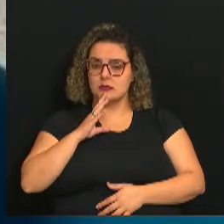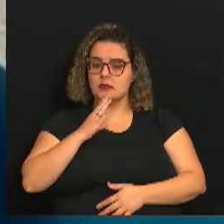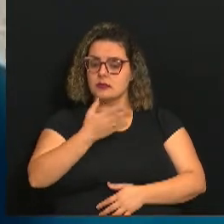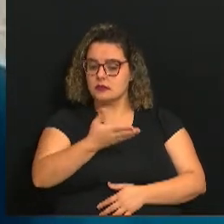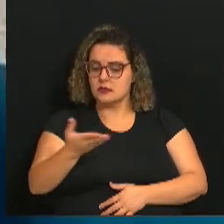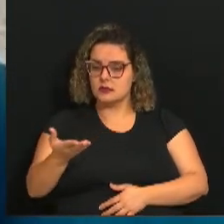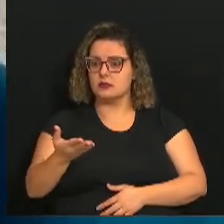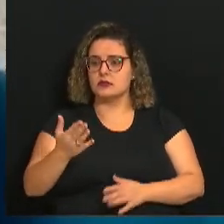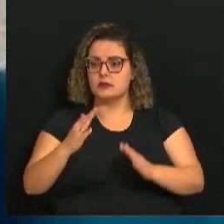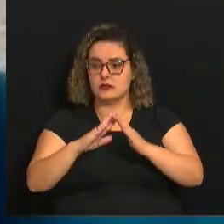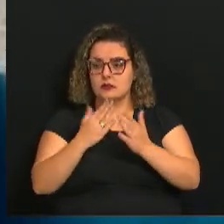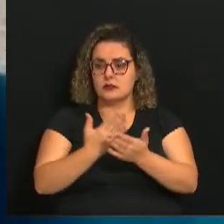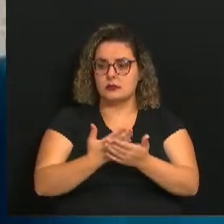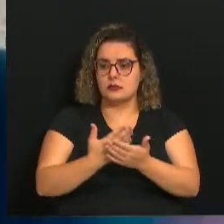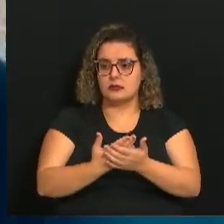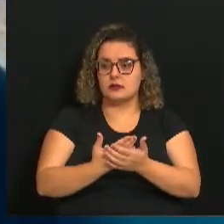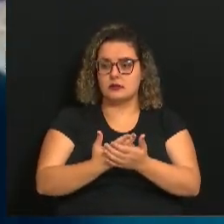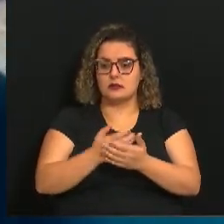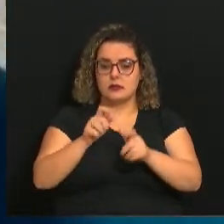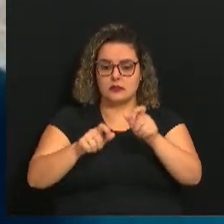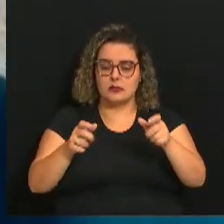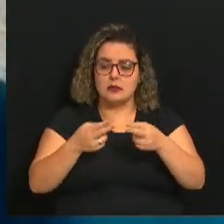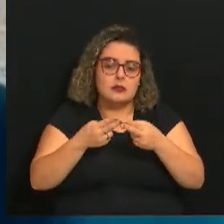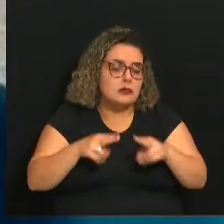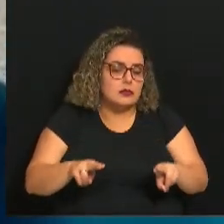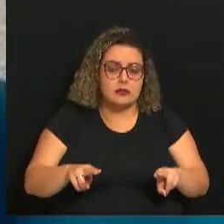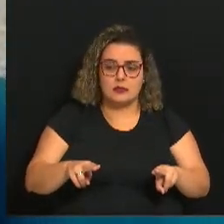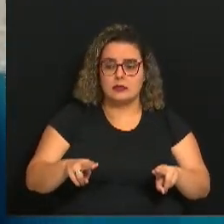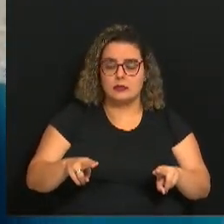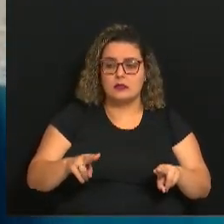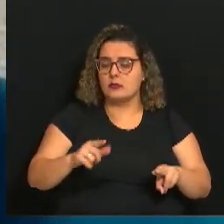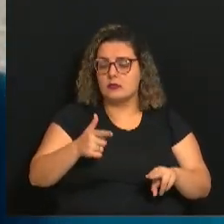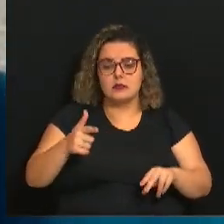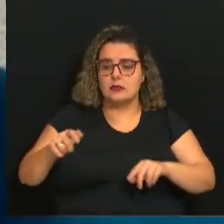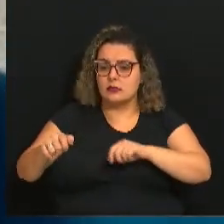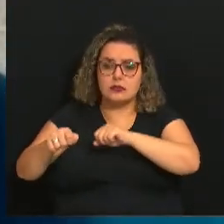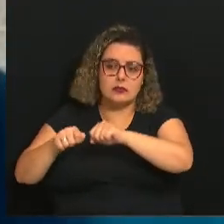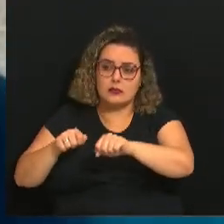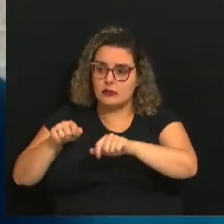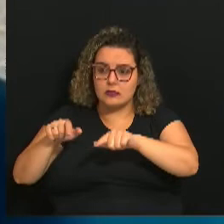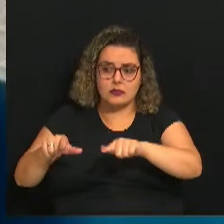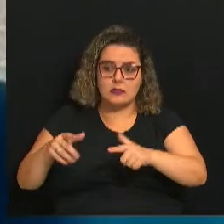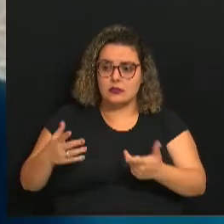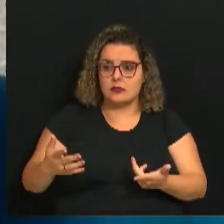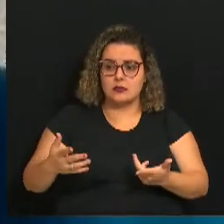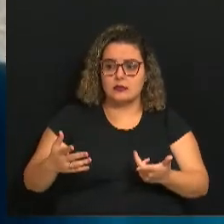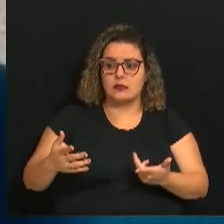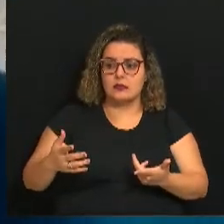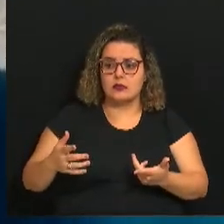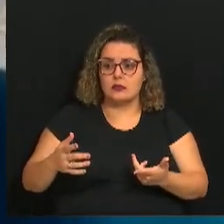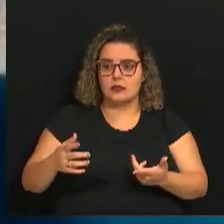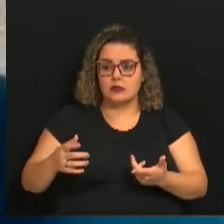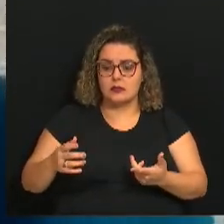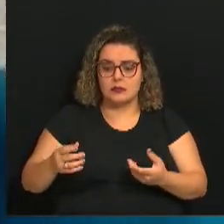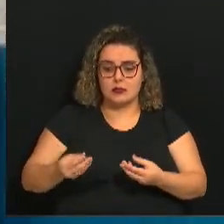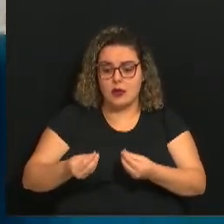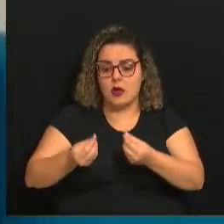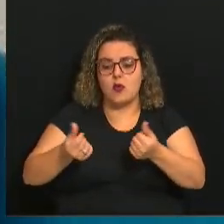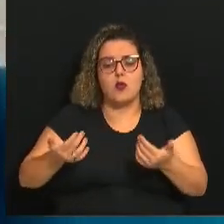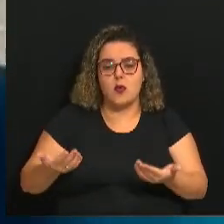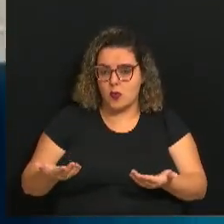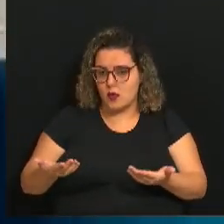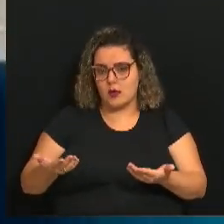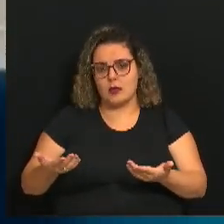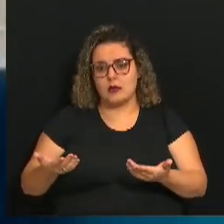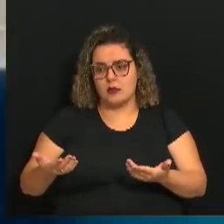das escolas? São pessoas humildes, muitos delas não têm formação, não têm muita capacitação, então qualquer coisa que fale,